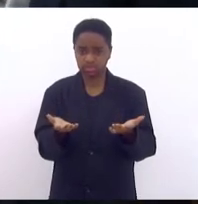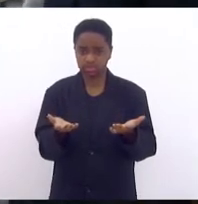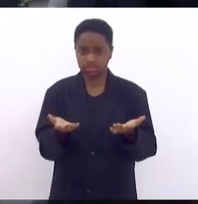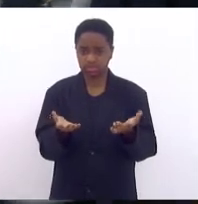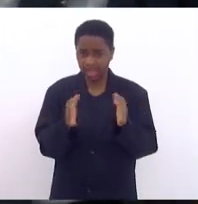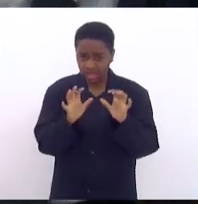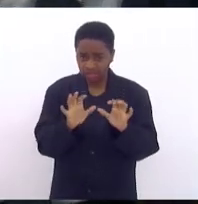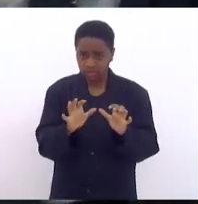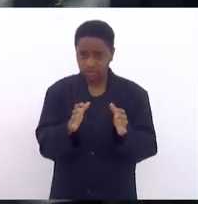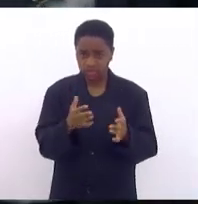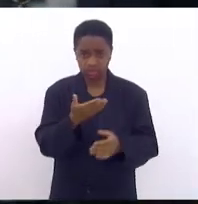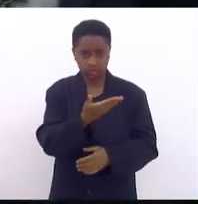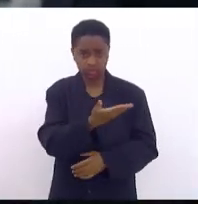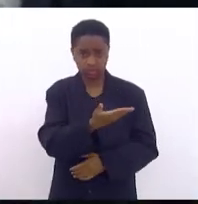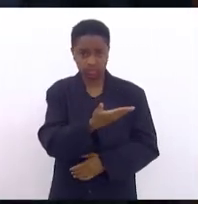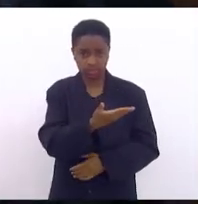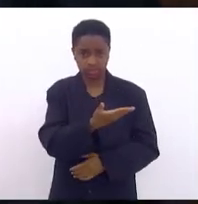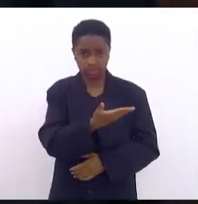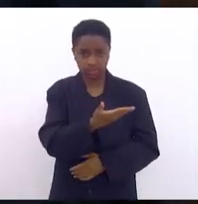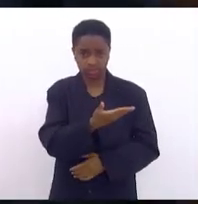É isso, Marta?